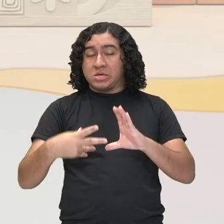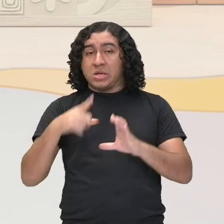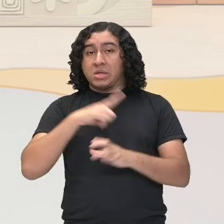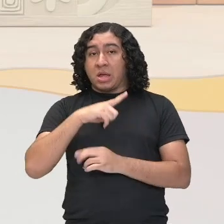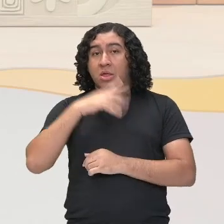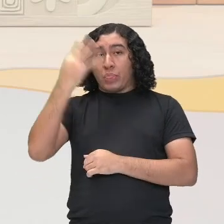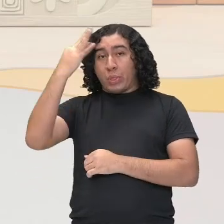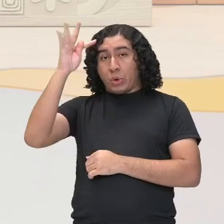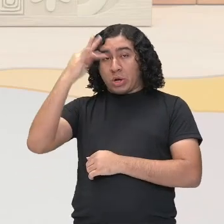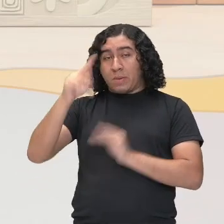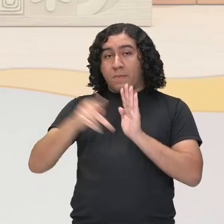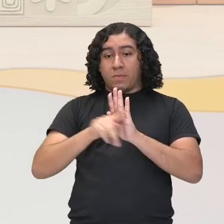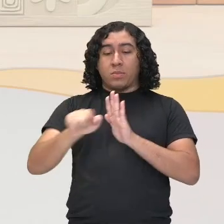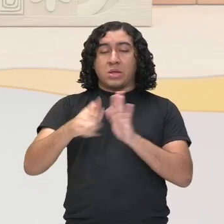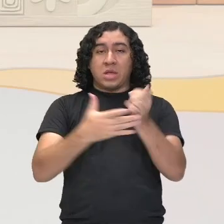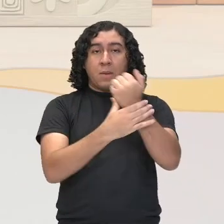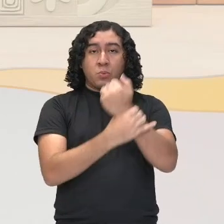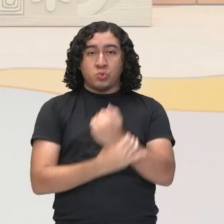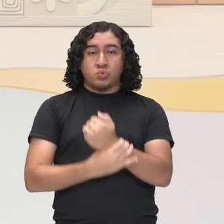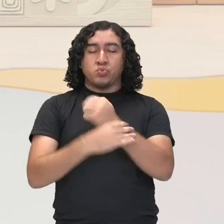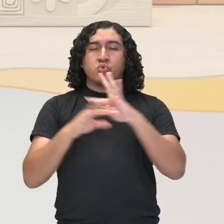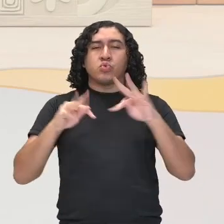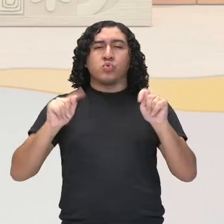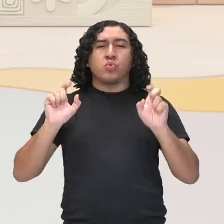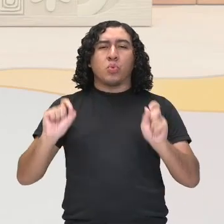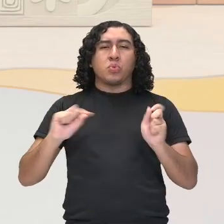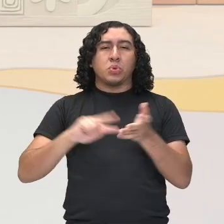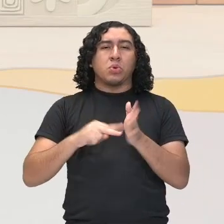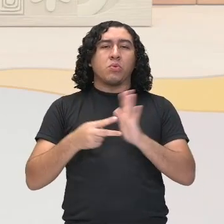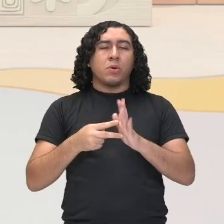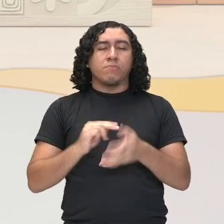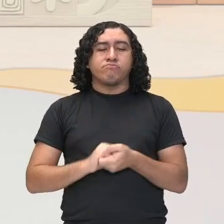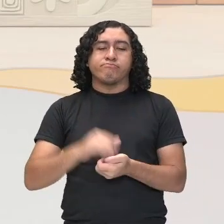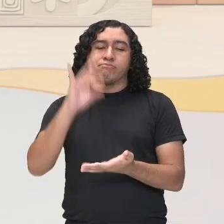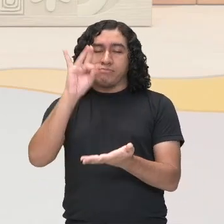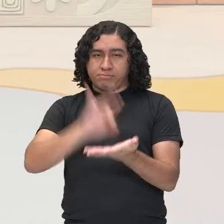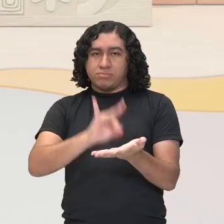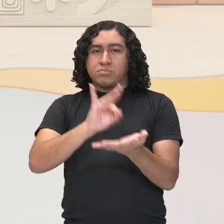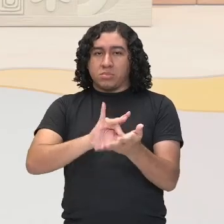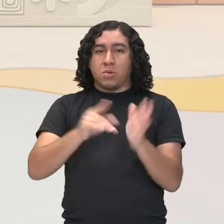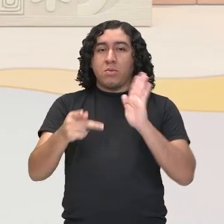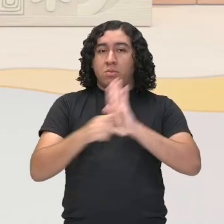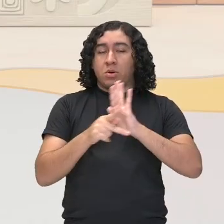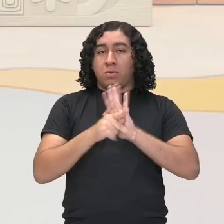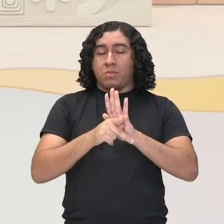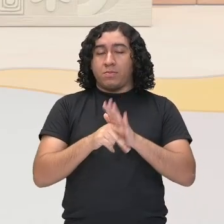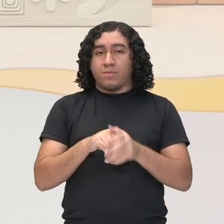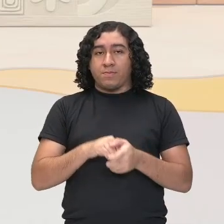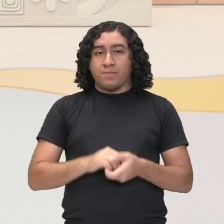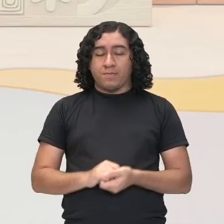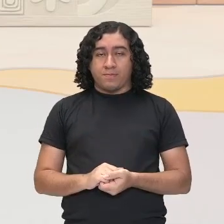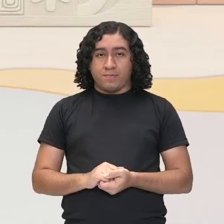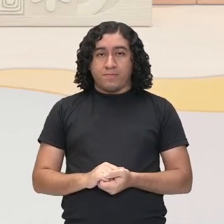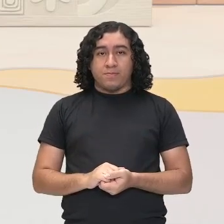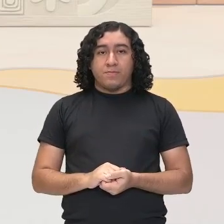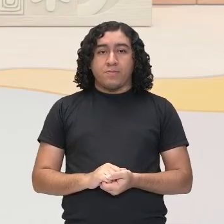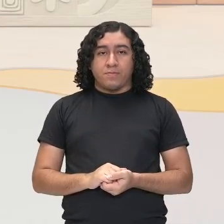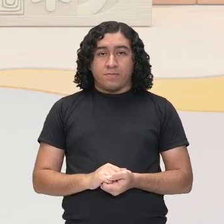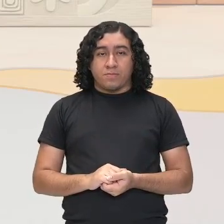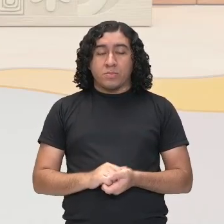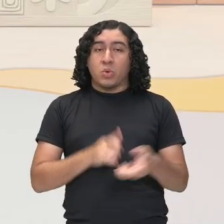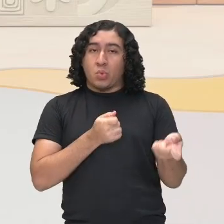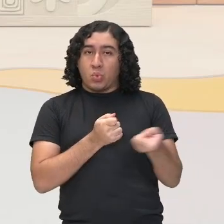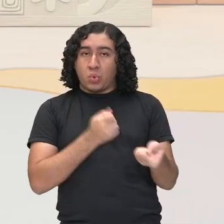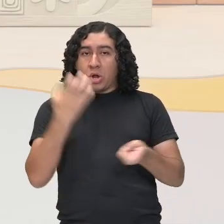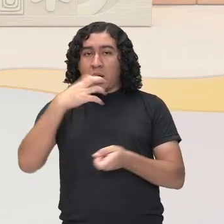pensadores do absolutismo. Tudo isso para quê? Para confirmar, para consolidar, para legitimar o poder real.